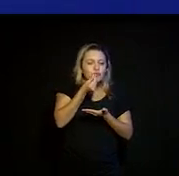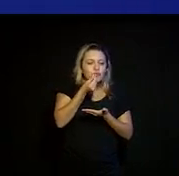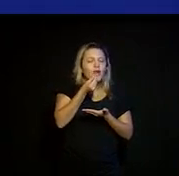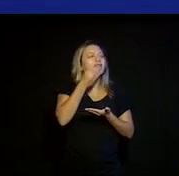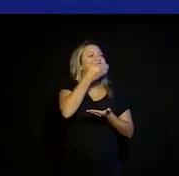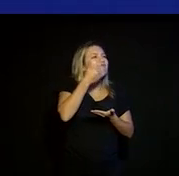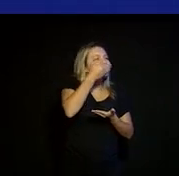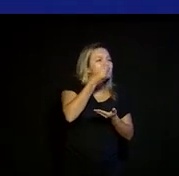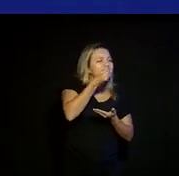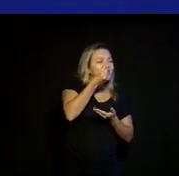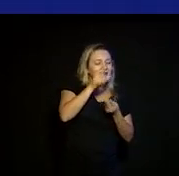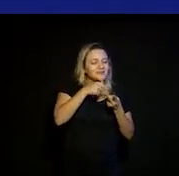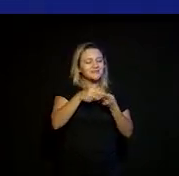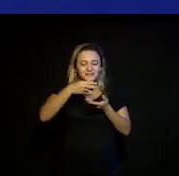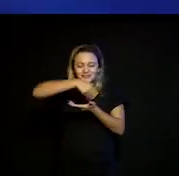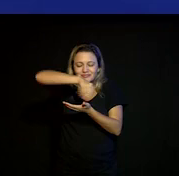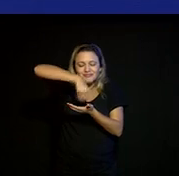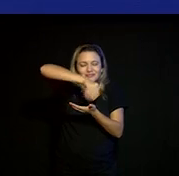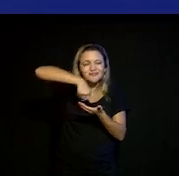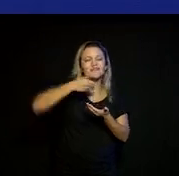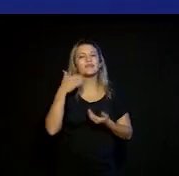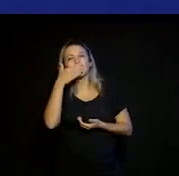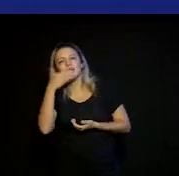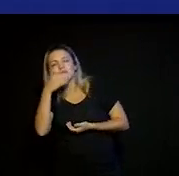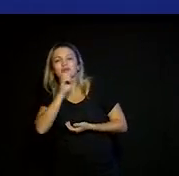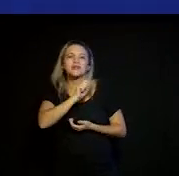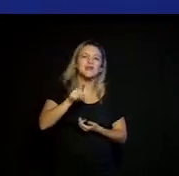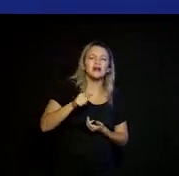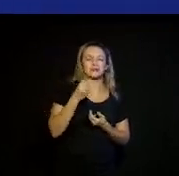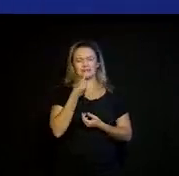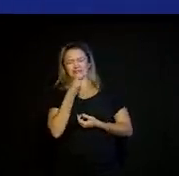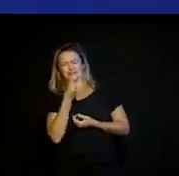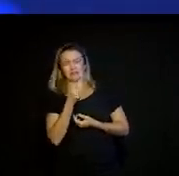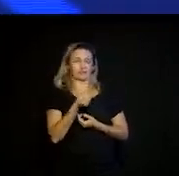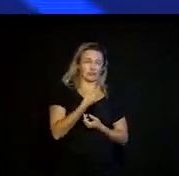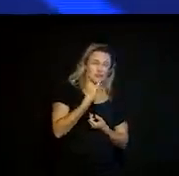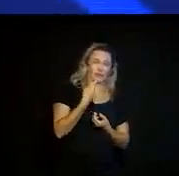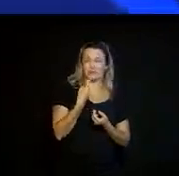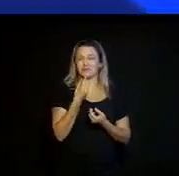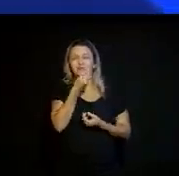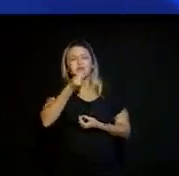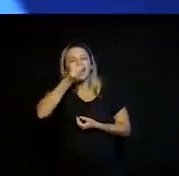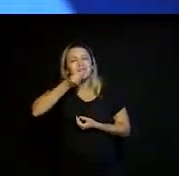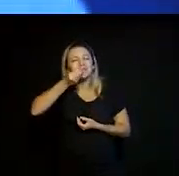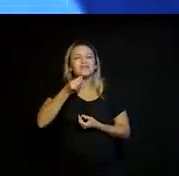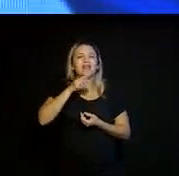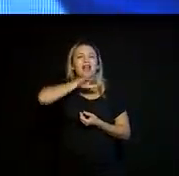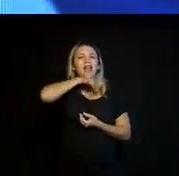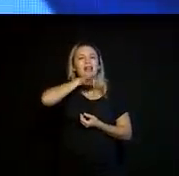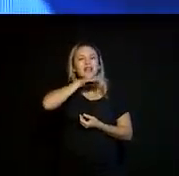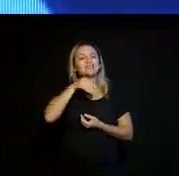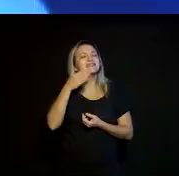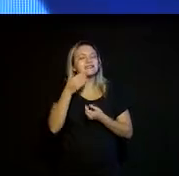dizer o sabor, o requinte dos temperos. Sabe dizer se é doce, salgada, amarga, azeda, seja lá o que for. Ela